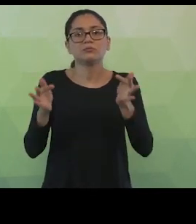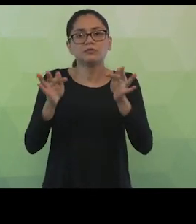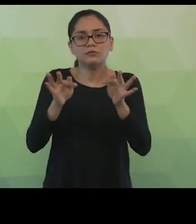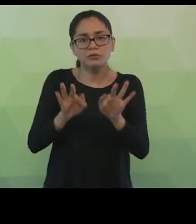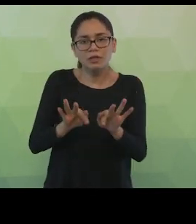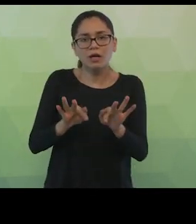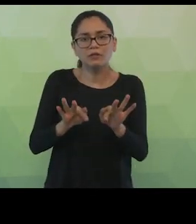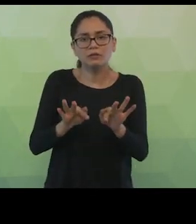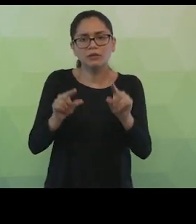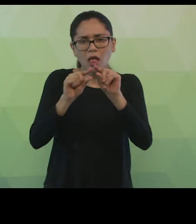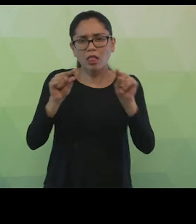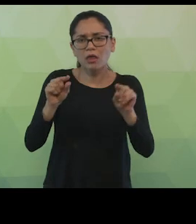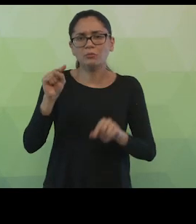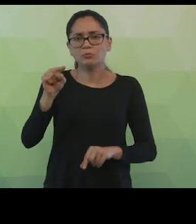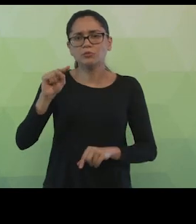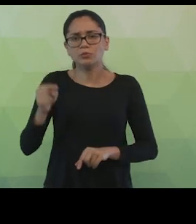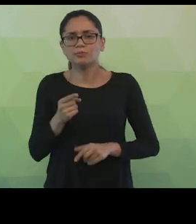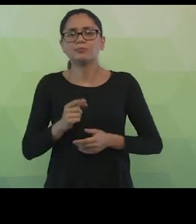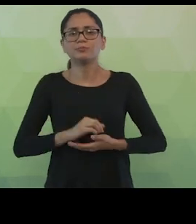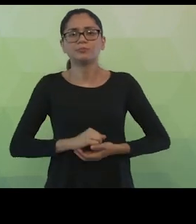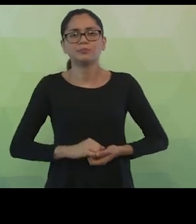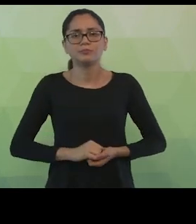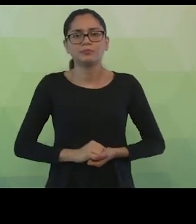Finalizo a linha com ponto e vírgula.